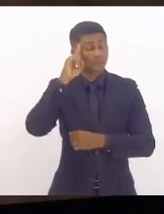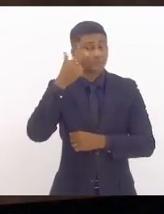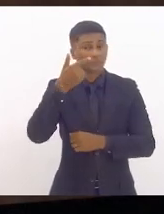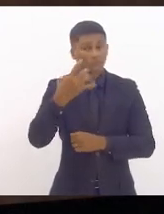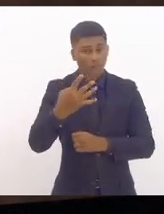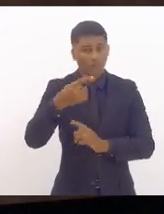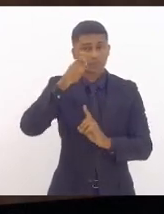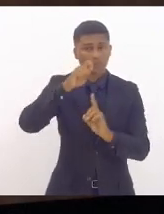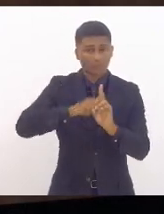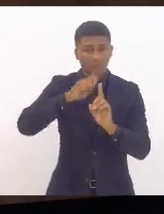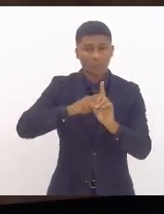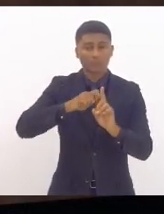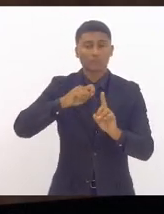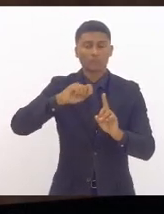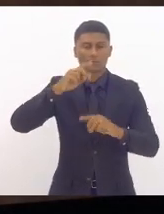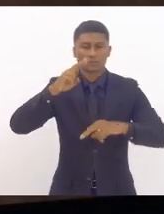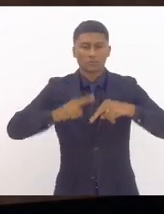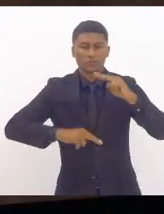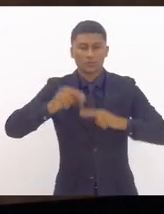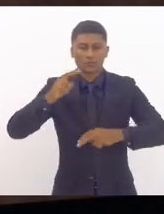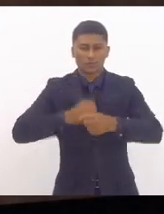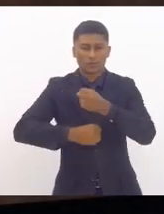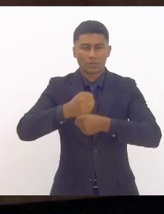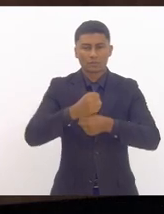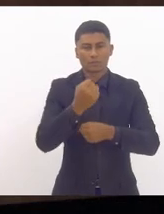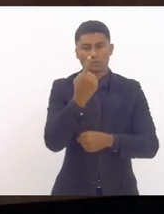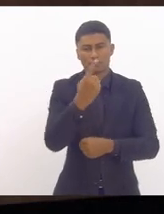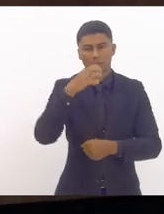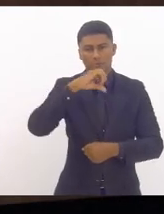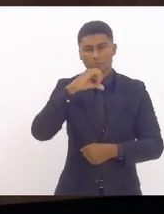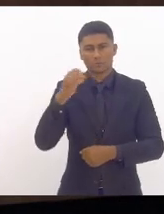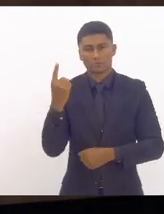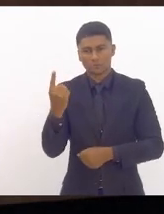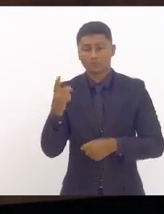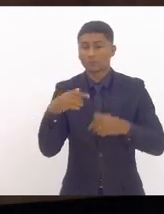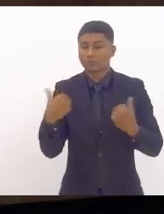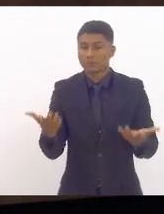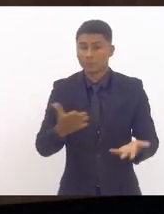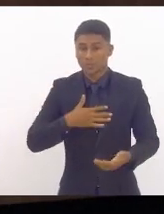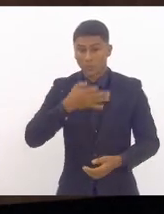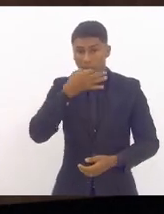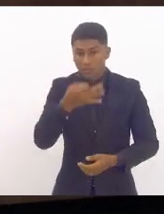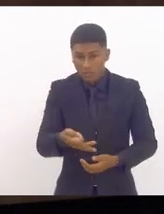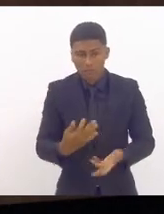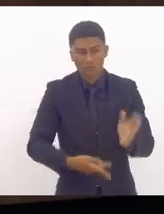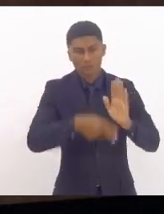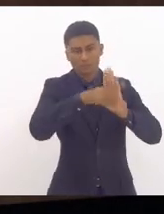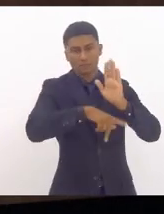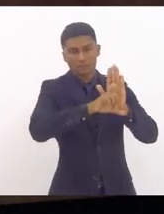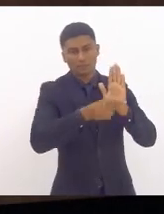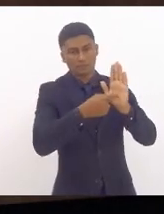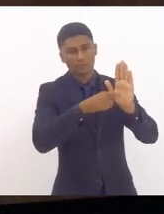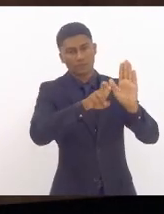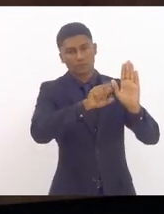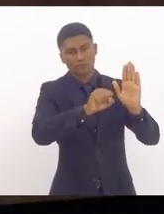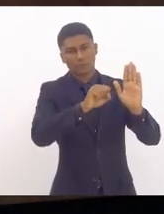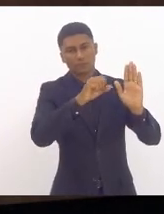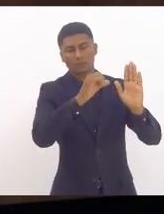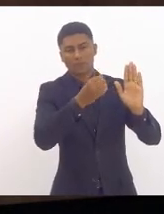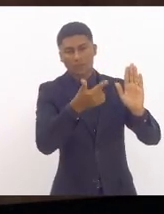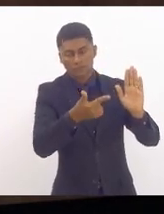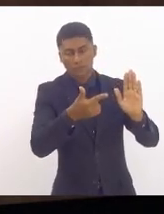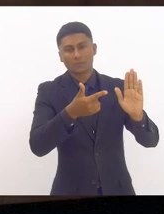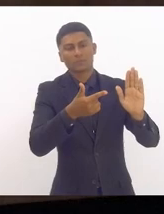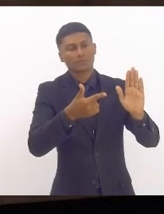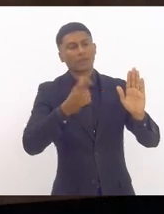junho de 91. Isso posto, meu parecer ao projeto de lei número 5862, de